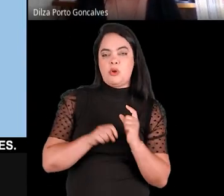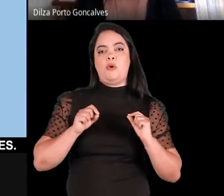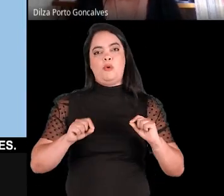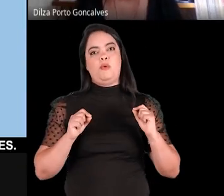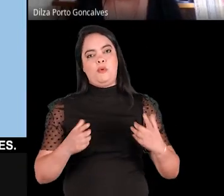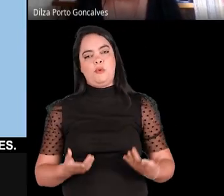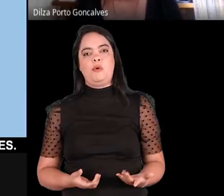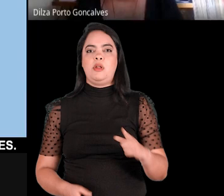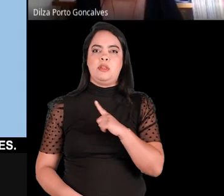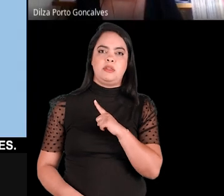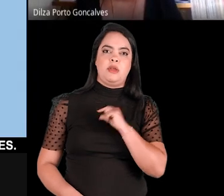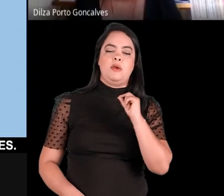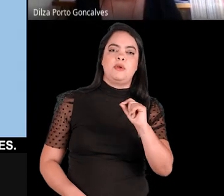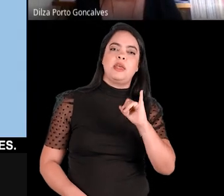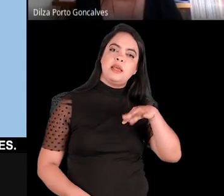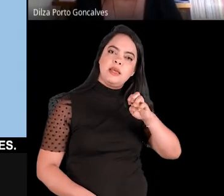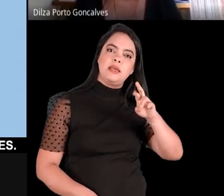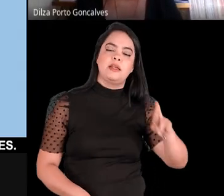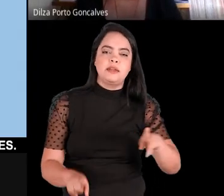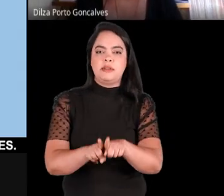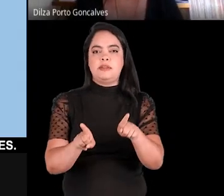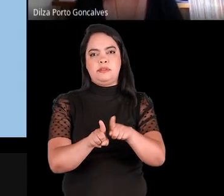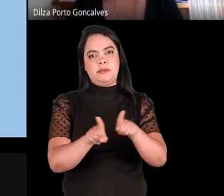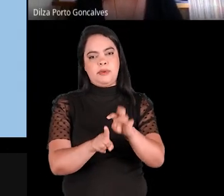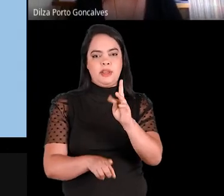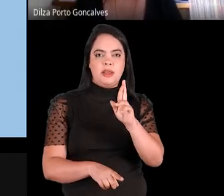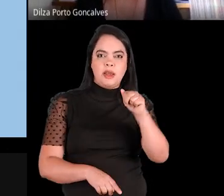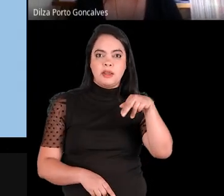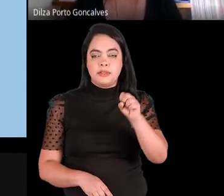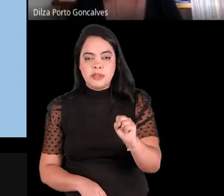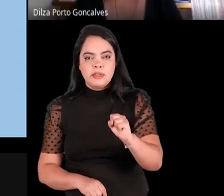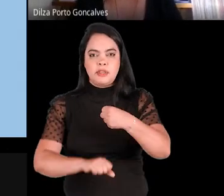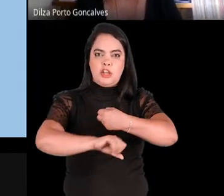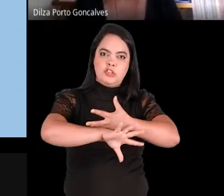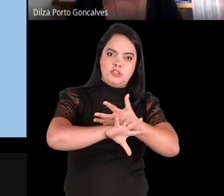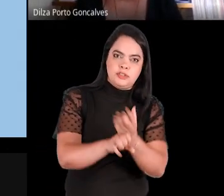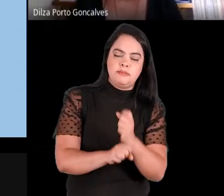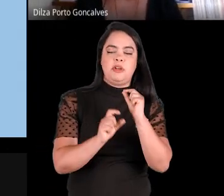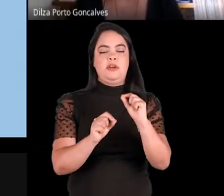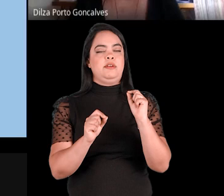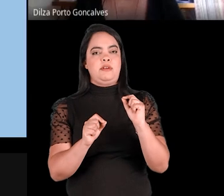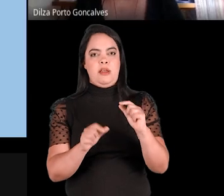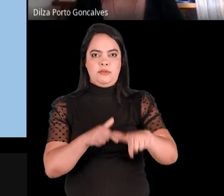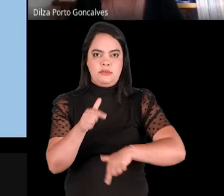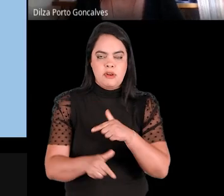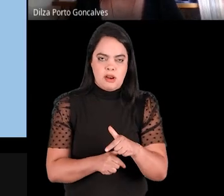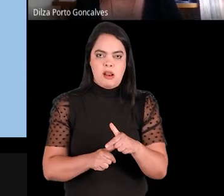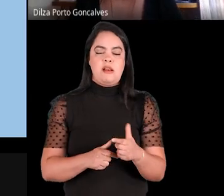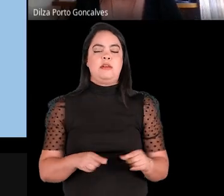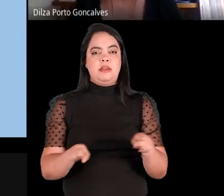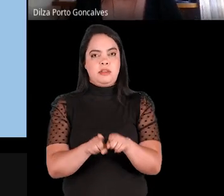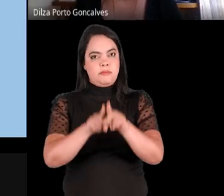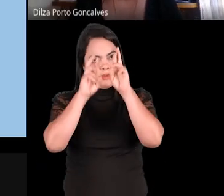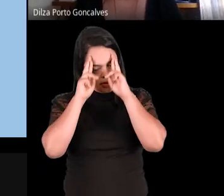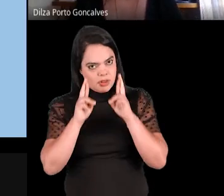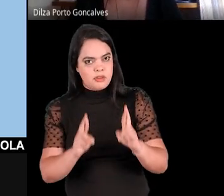a transdisciplinaridade de seus conteúdos e ações, assim como a relação respeitosa e complementar entre